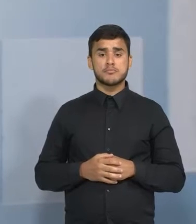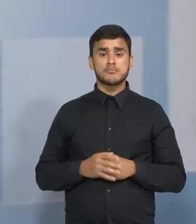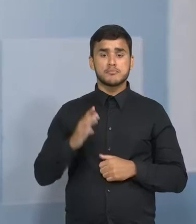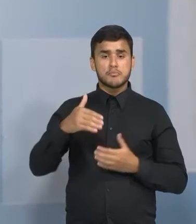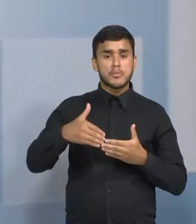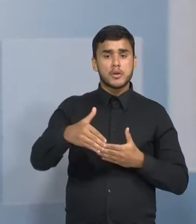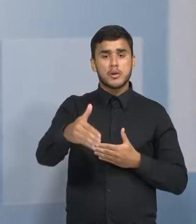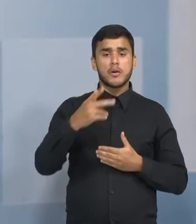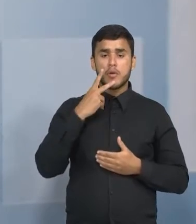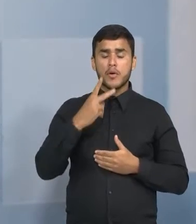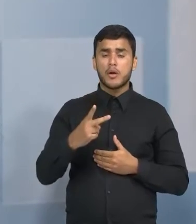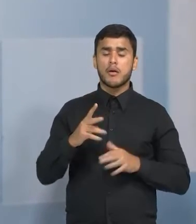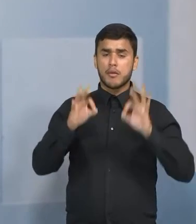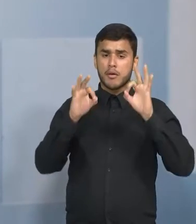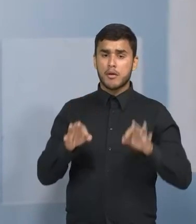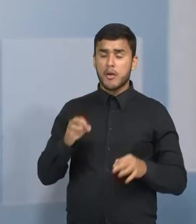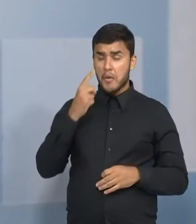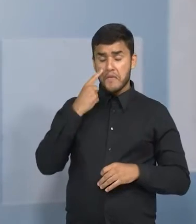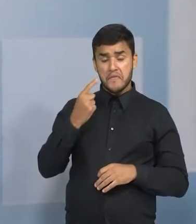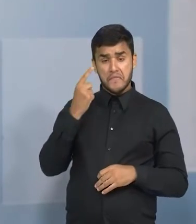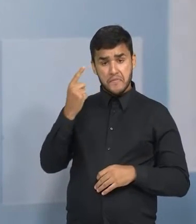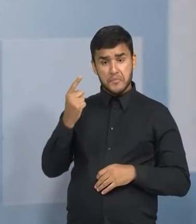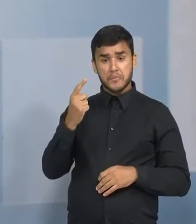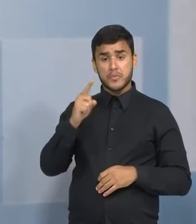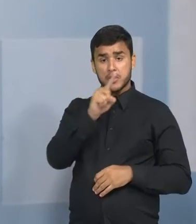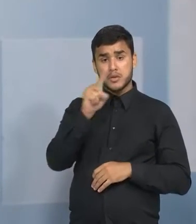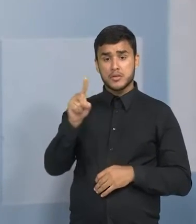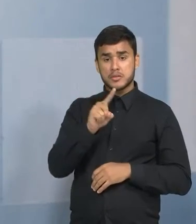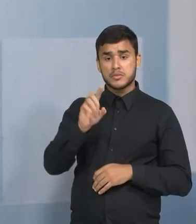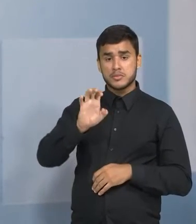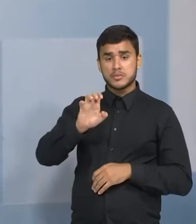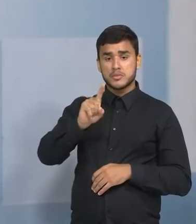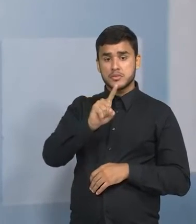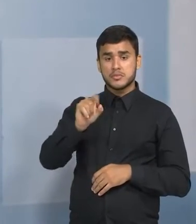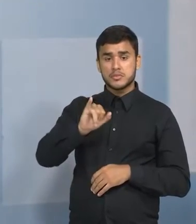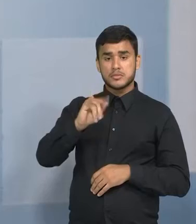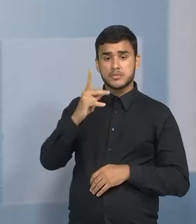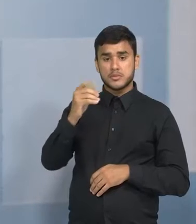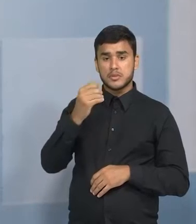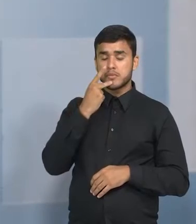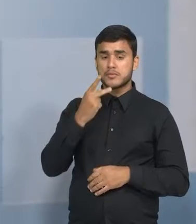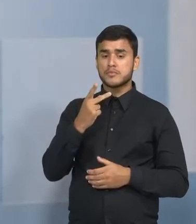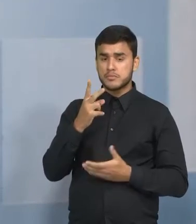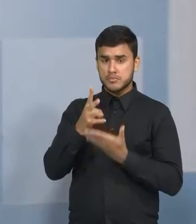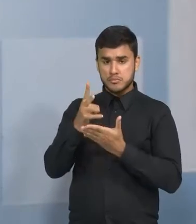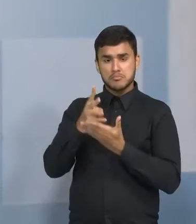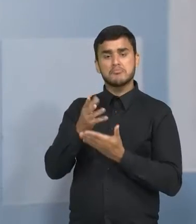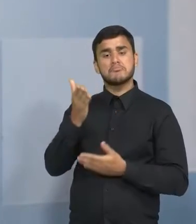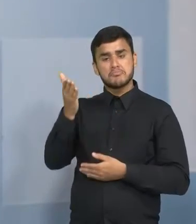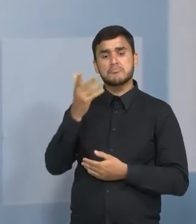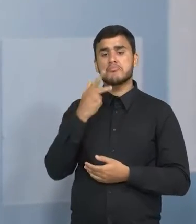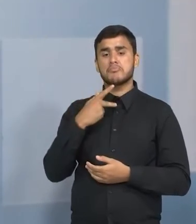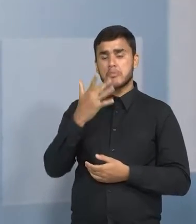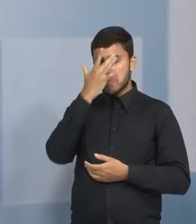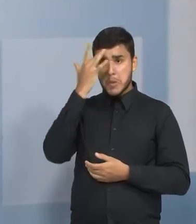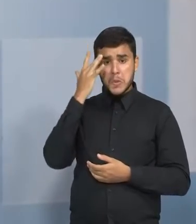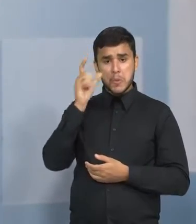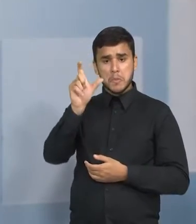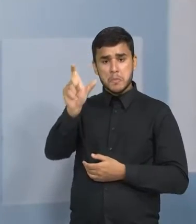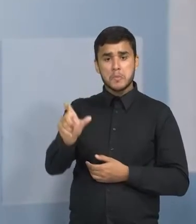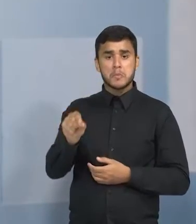nos próximos dias, que eu acho que o Zezinho, como grande articulador de bastidores, também deverá se tornar uma